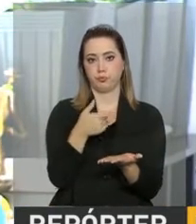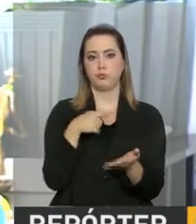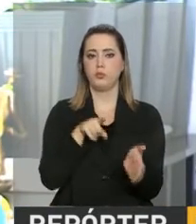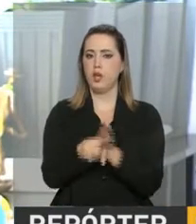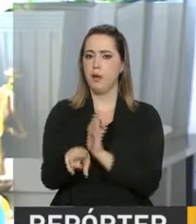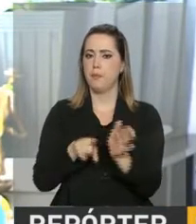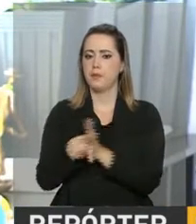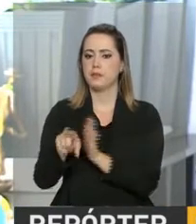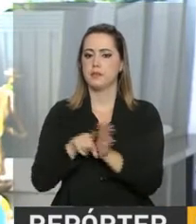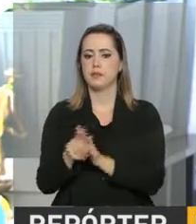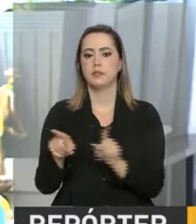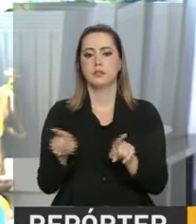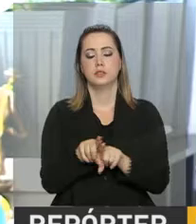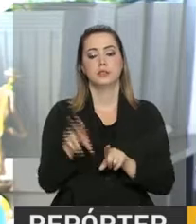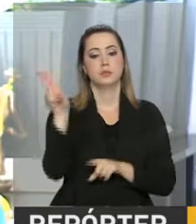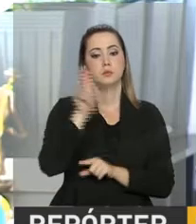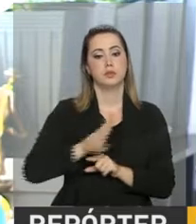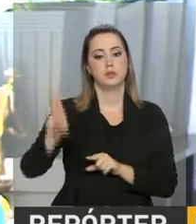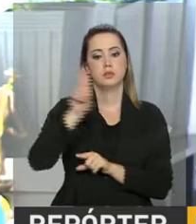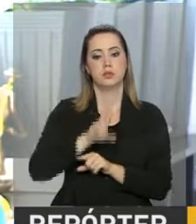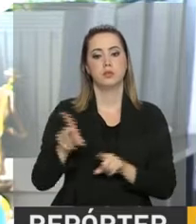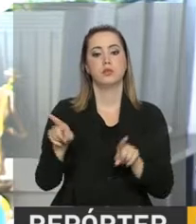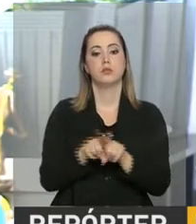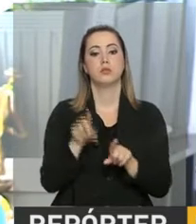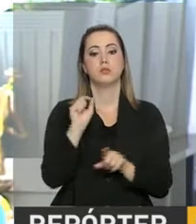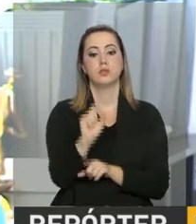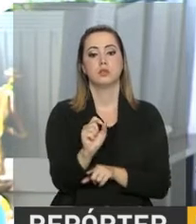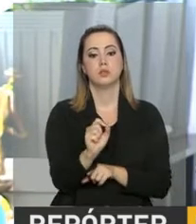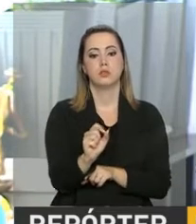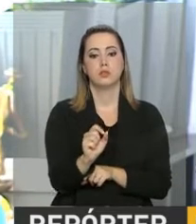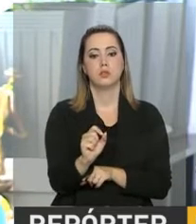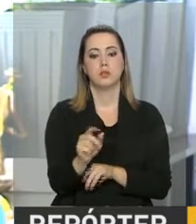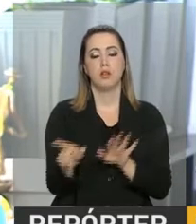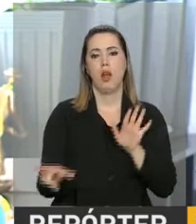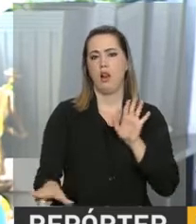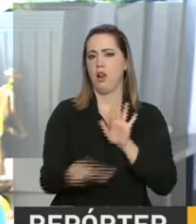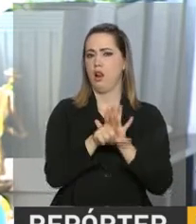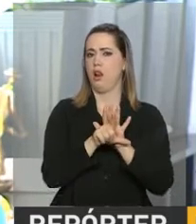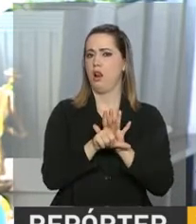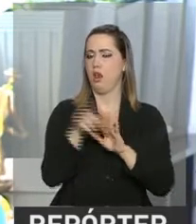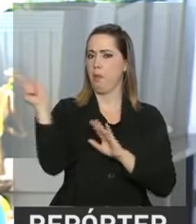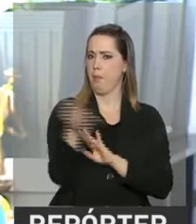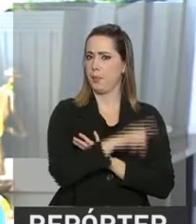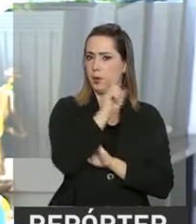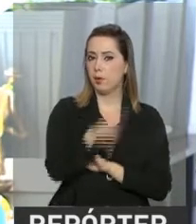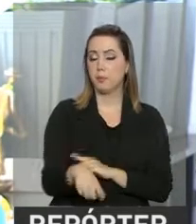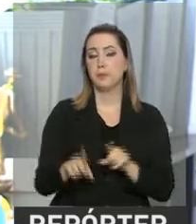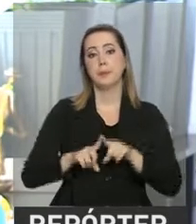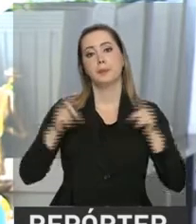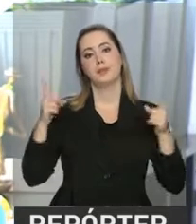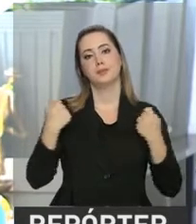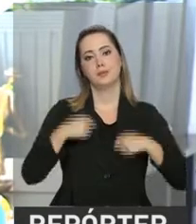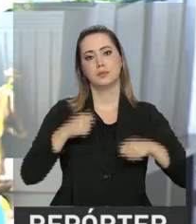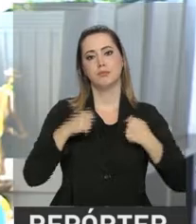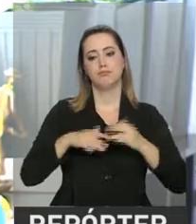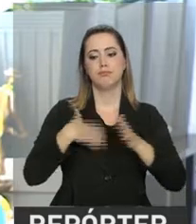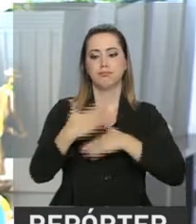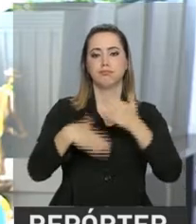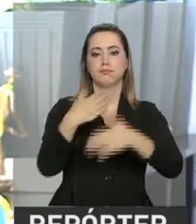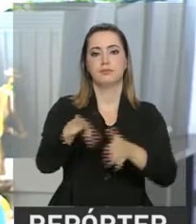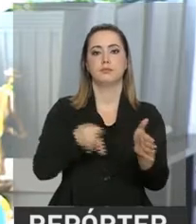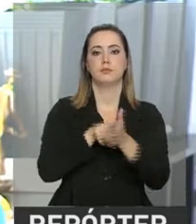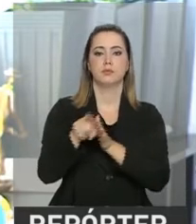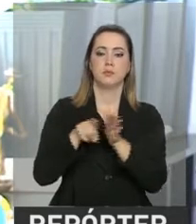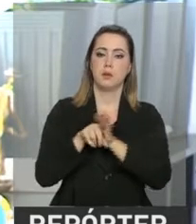como para fazer o uso medicinal, autocultivo, ainda a lei ainda não permite. Então, para que se avance na pesquisa, a